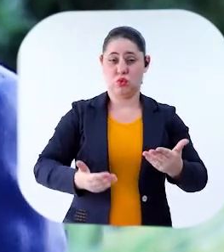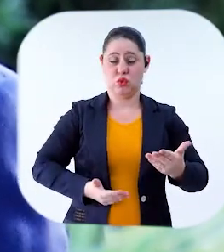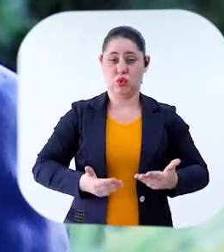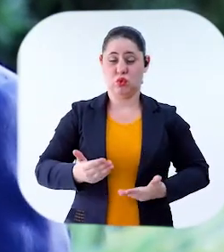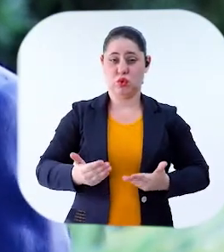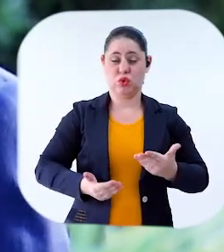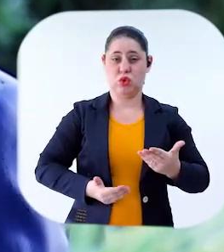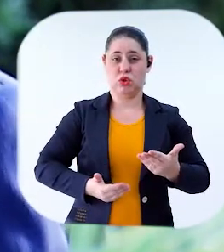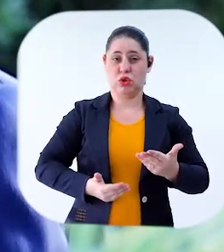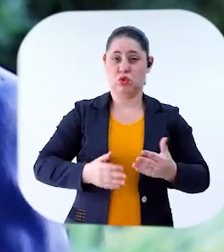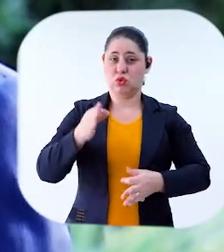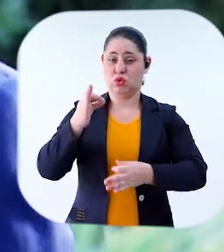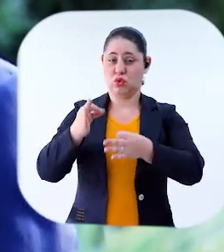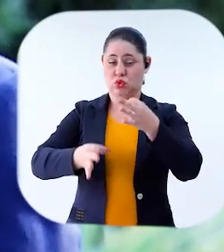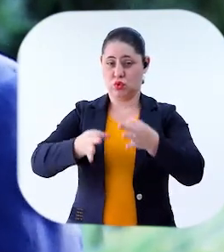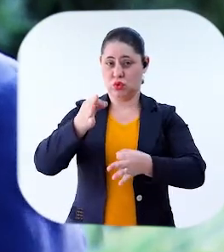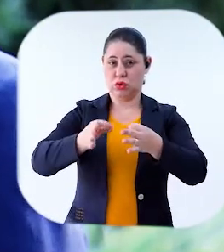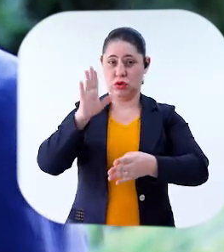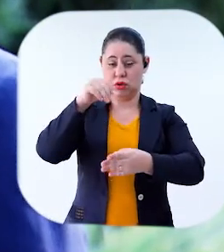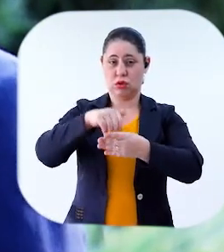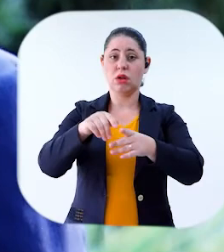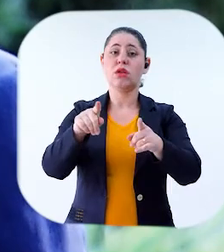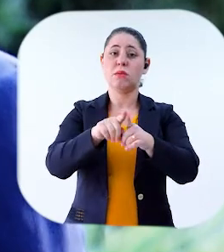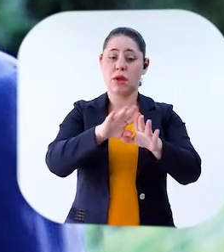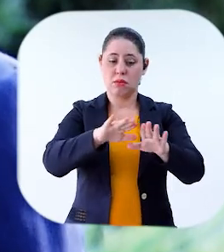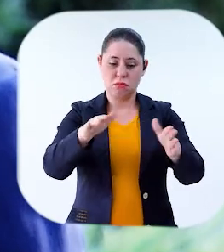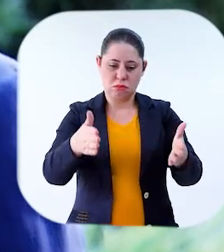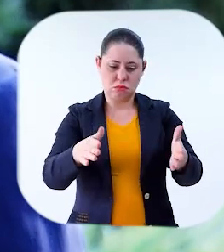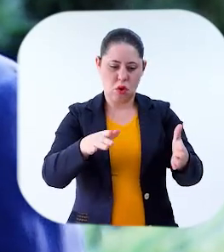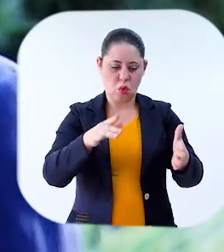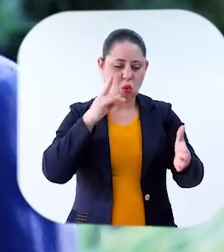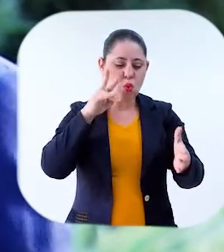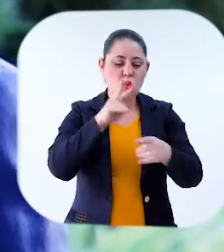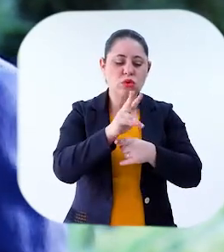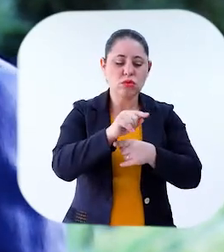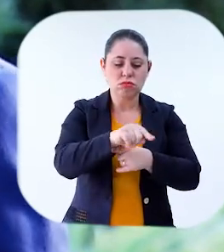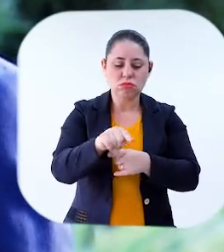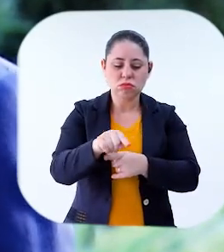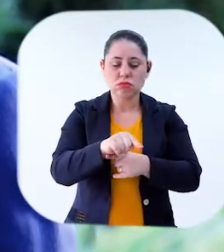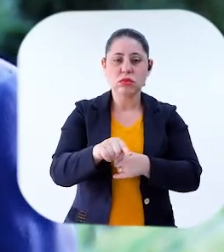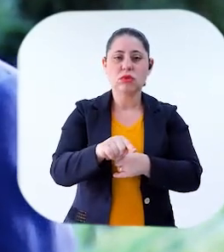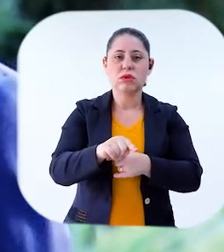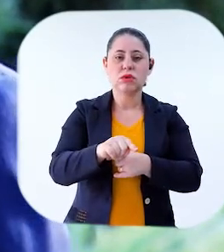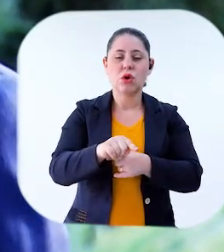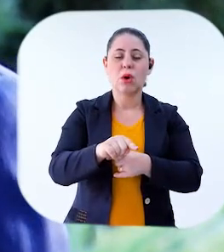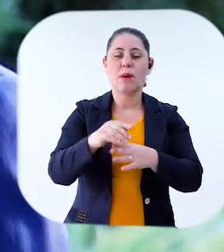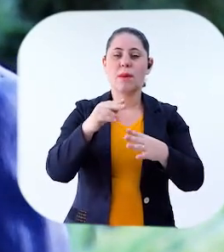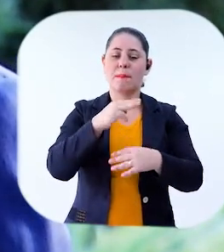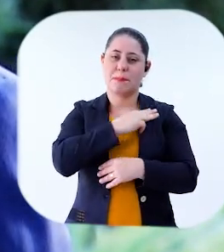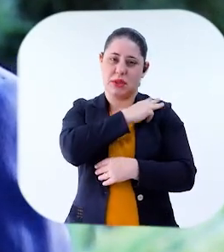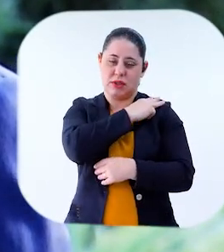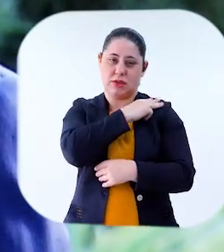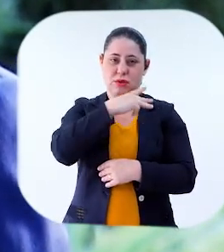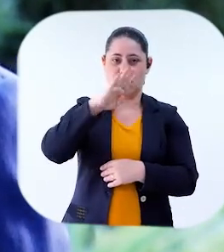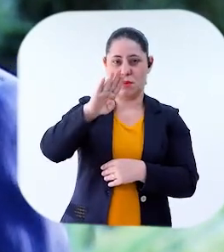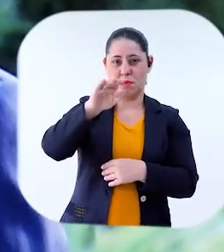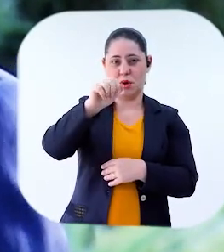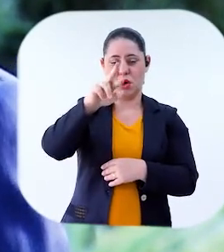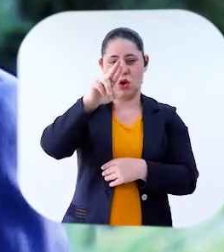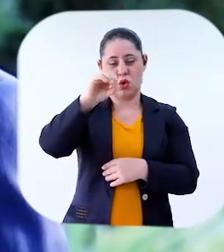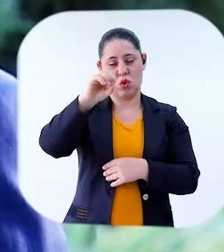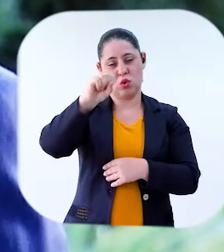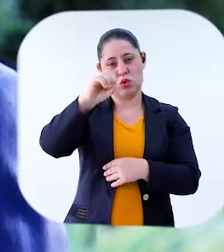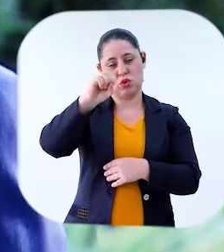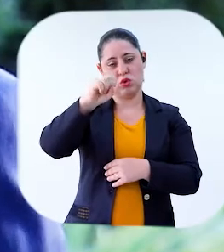Eleitoral como os mesários. Hoje nós temos o mesário como o próprio ministro Barroso, presidente do Tribunal